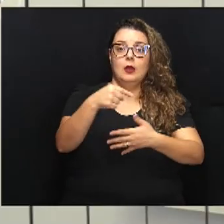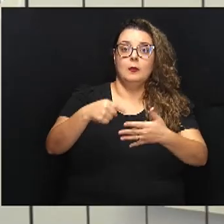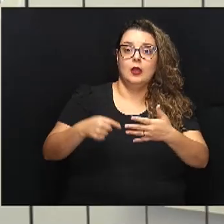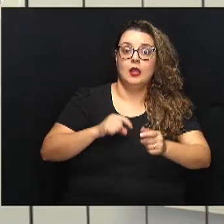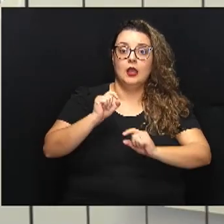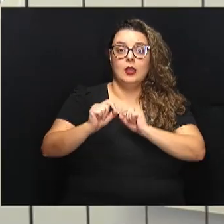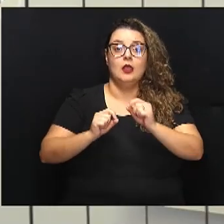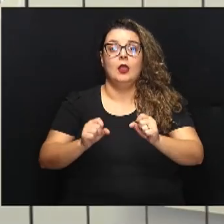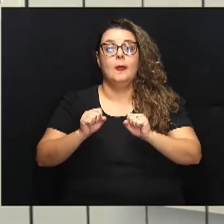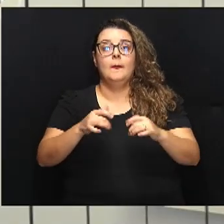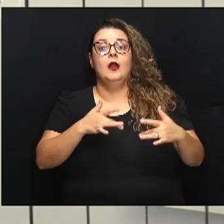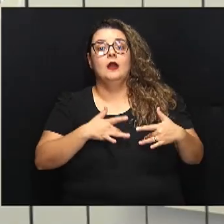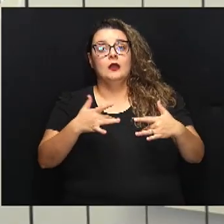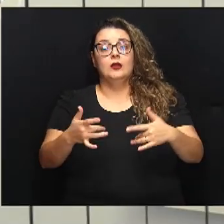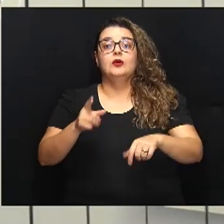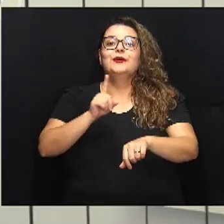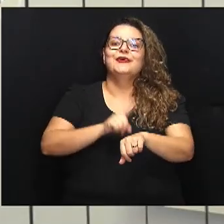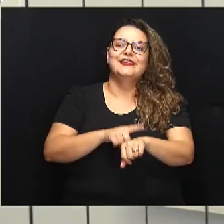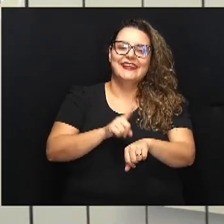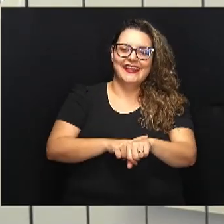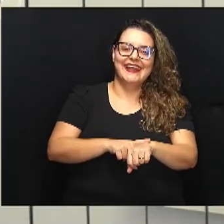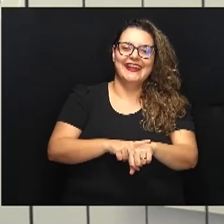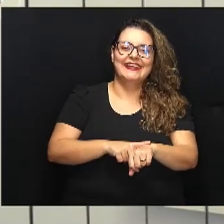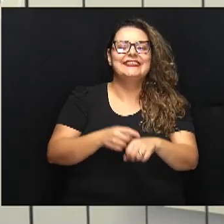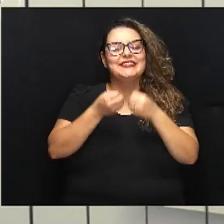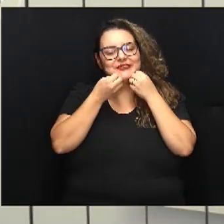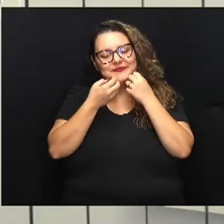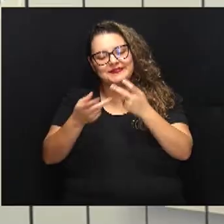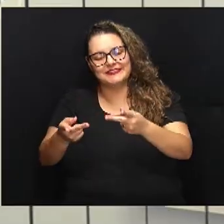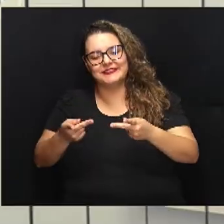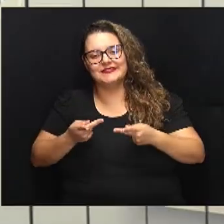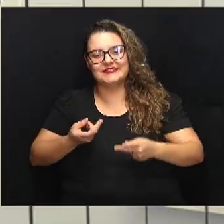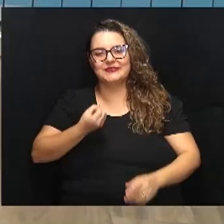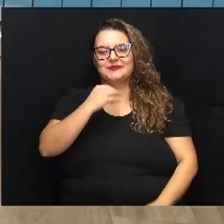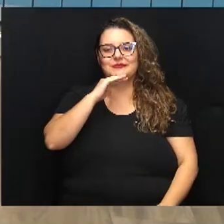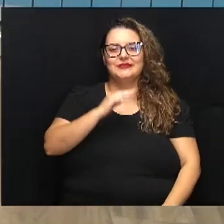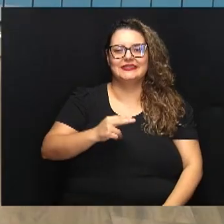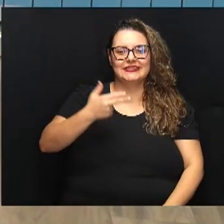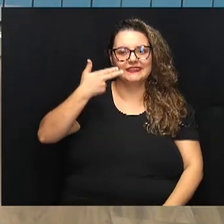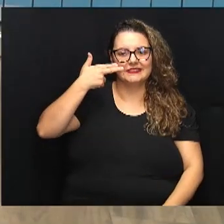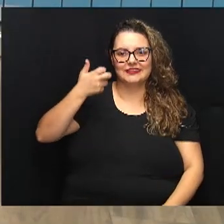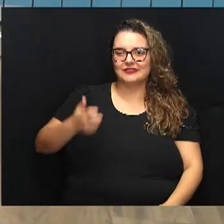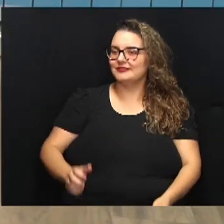pode doar, os horários. Então seja bem-vindo e boa tarde, Rafa.